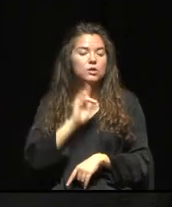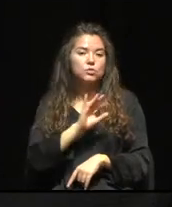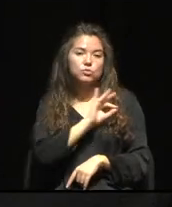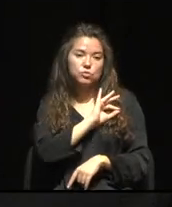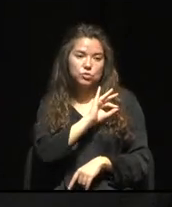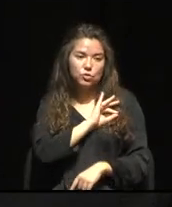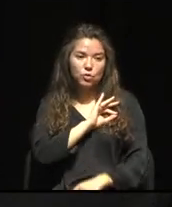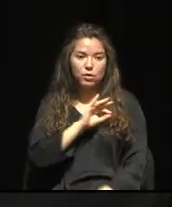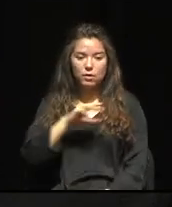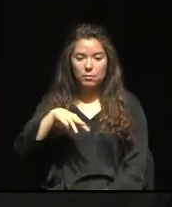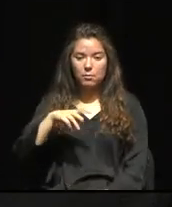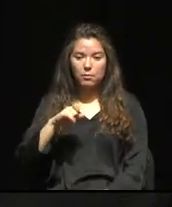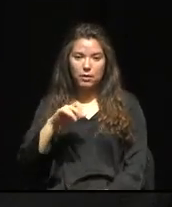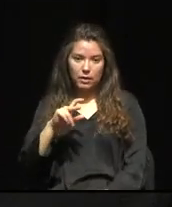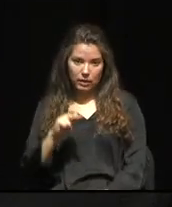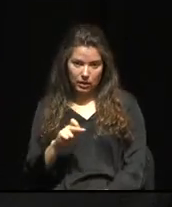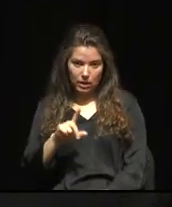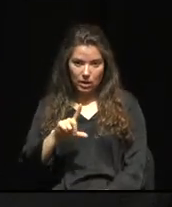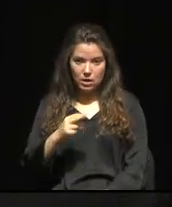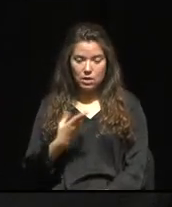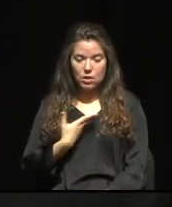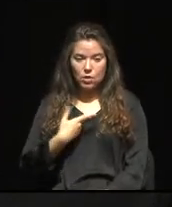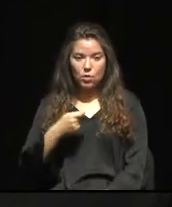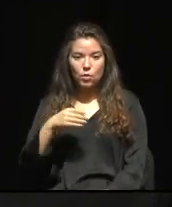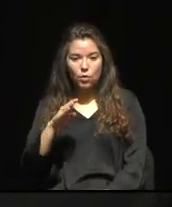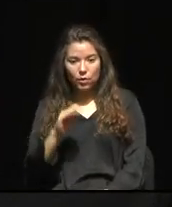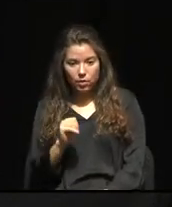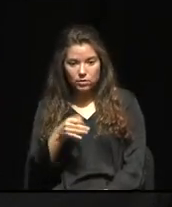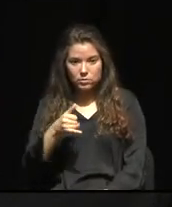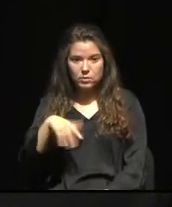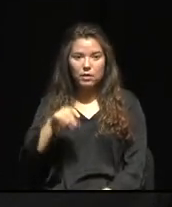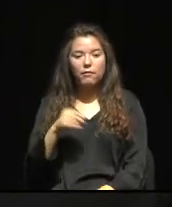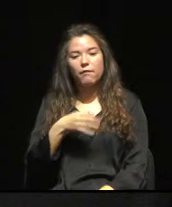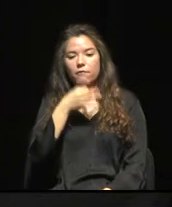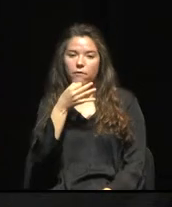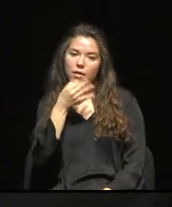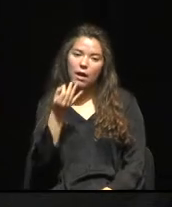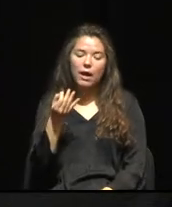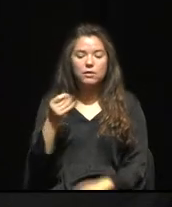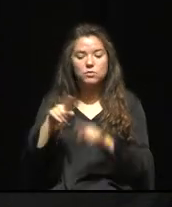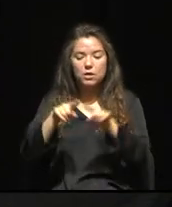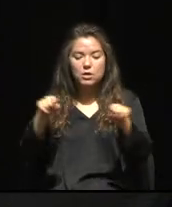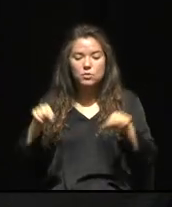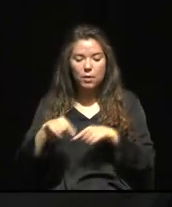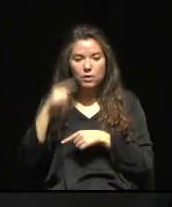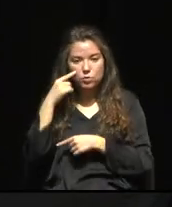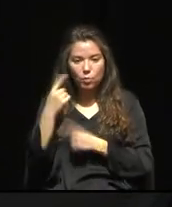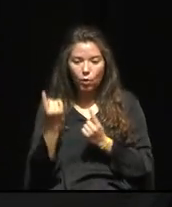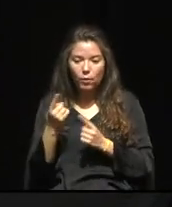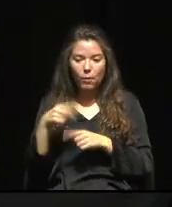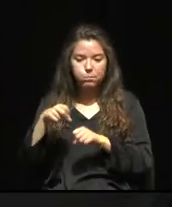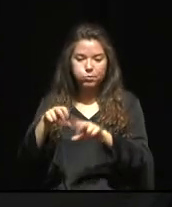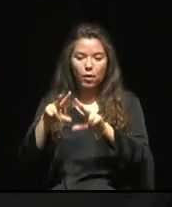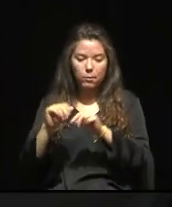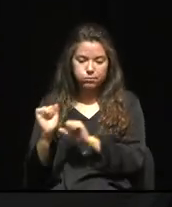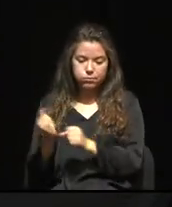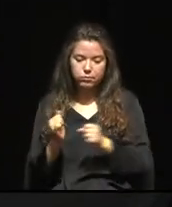Pinheiro que nos vem falar sobre habitação e espaço público limpeza e higiene no bairro de